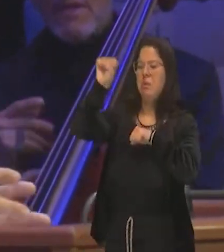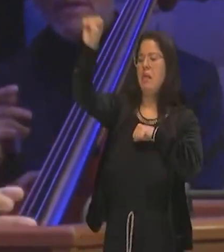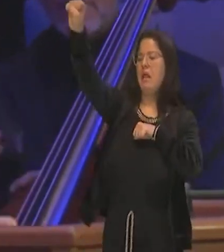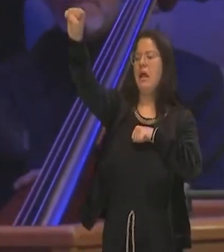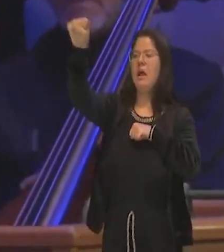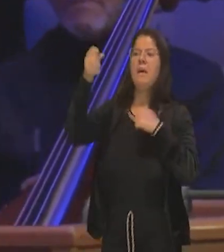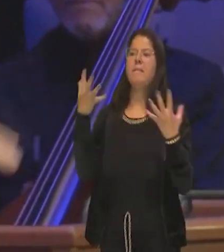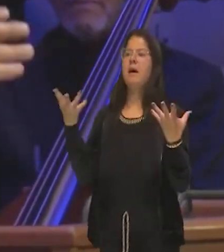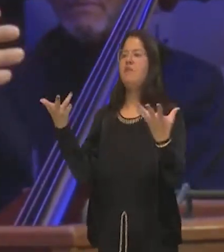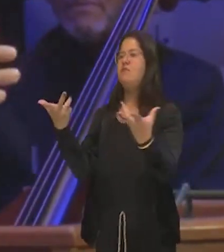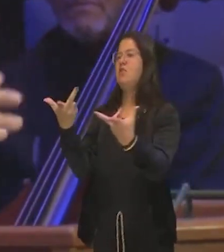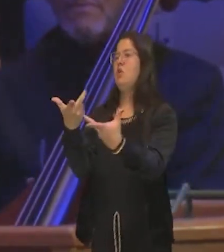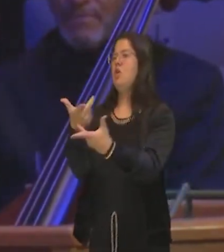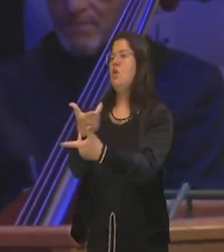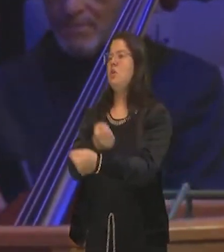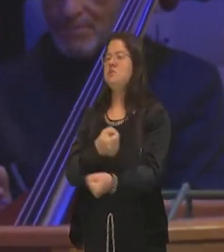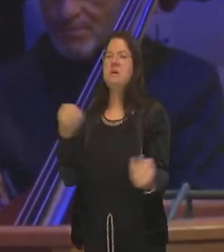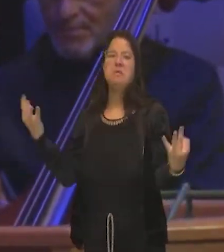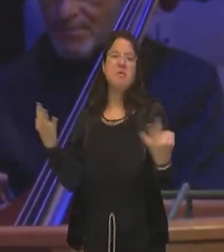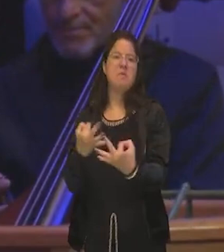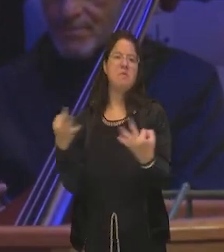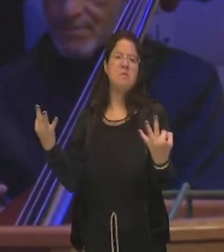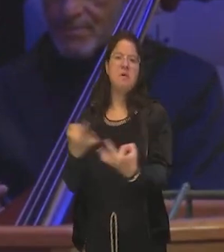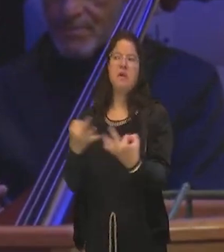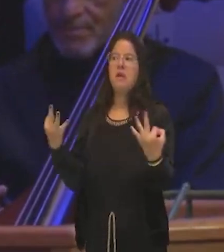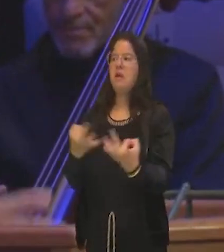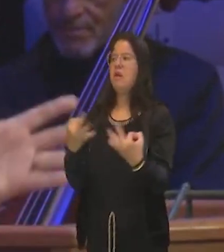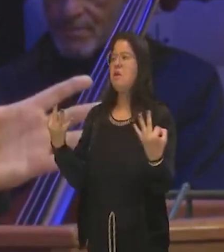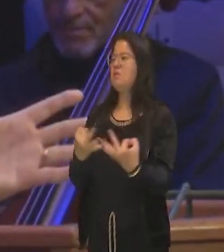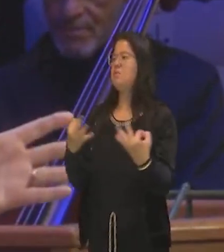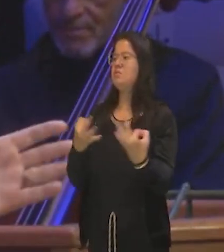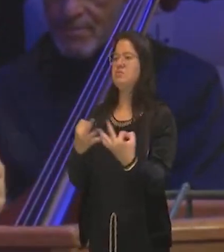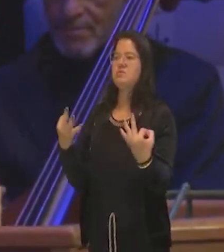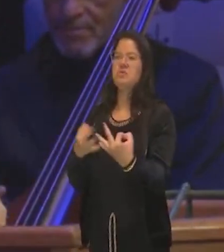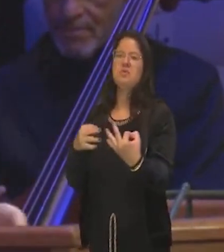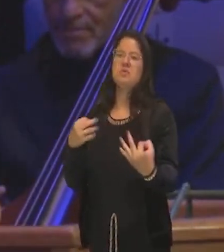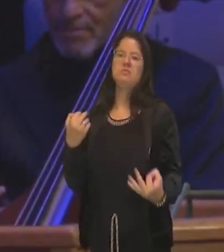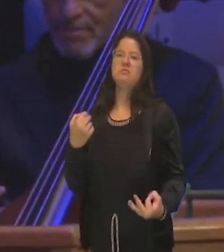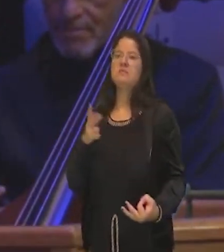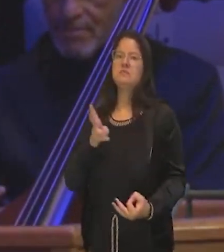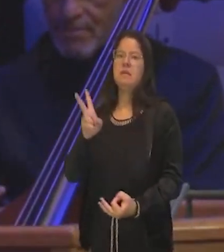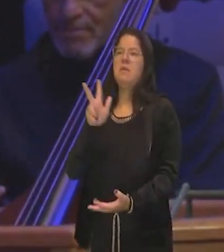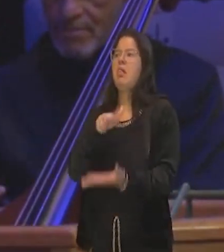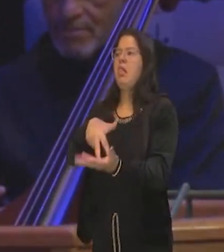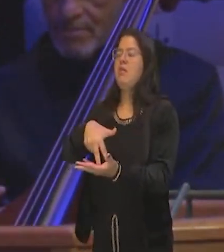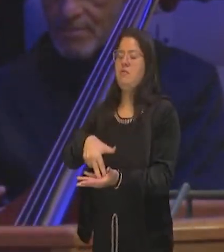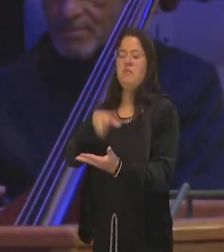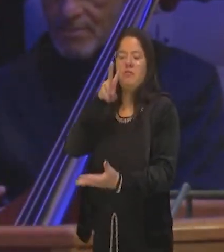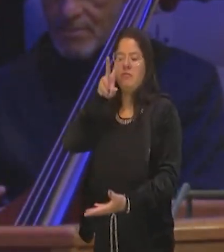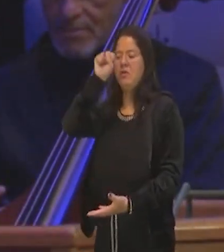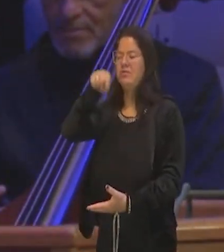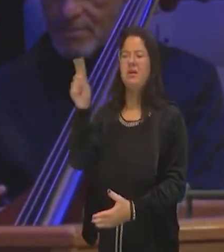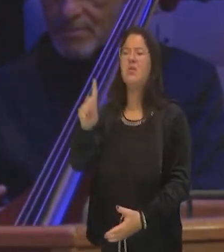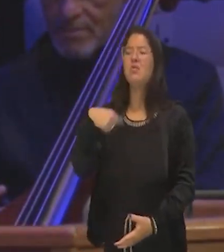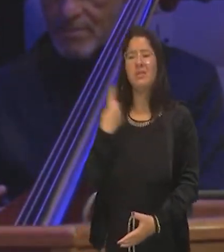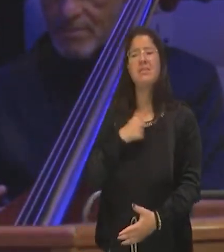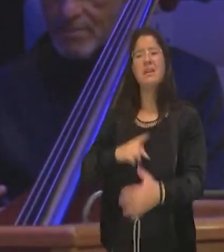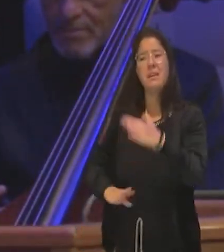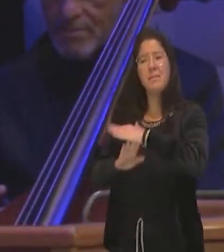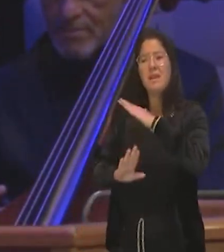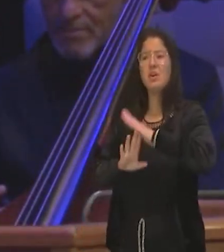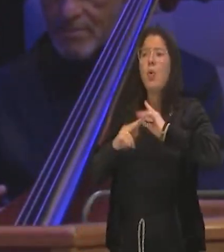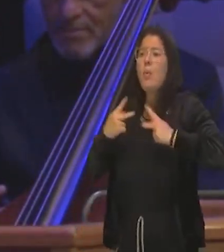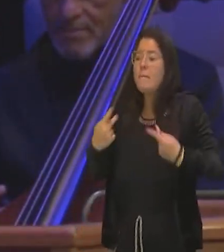aquelas pessoas que farão tudo para todos, em todo tempo, incansáveis. Não, nós temos os nossos limites.